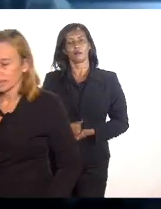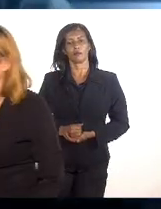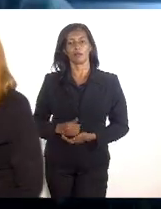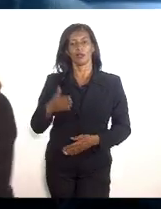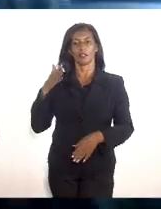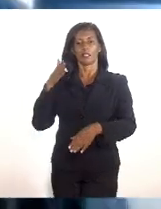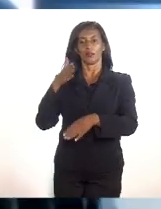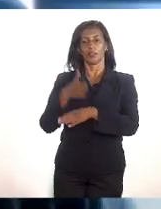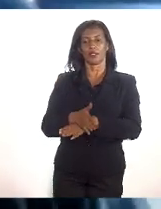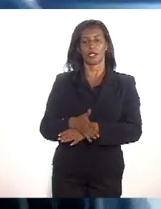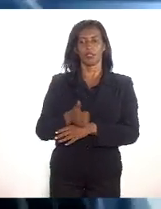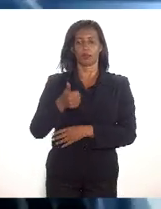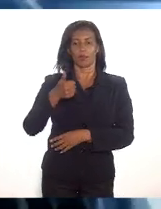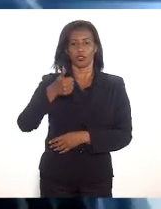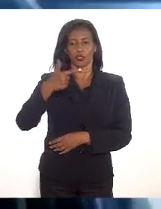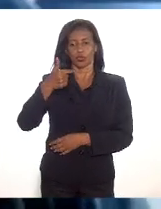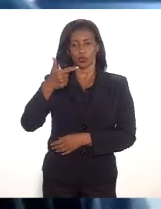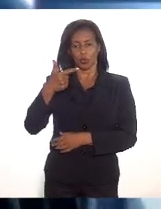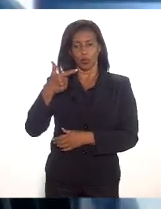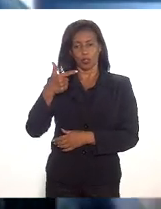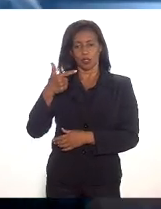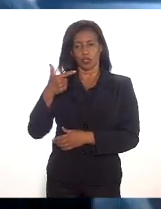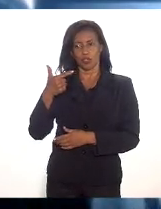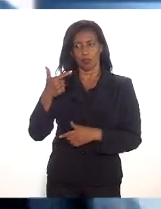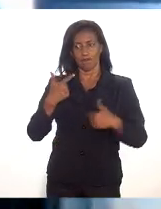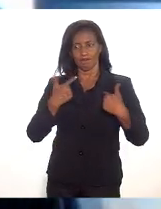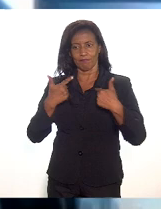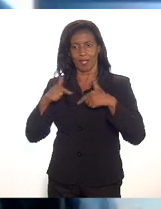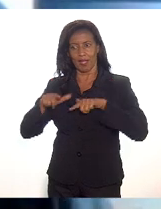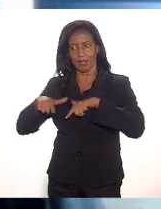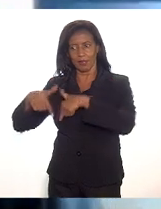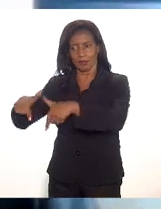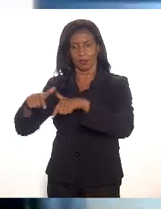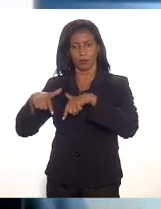umas 12 representações no Ministério Público a cumprir,